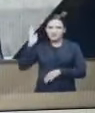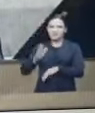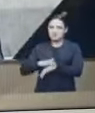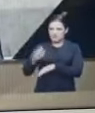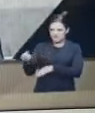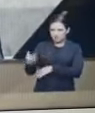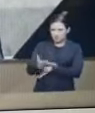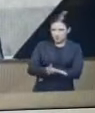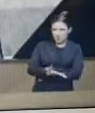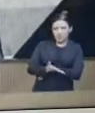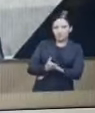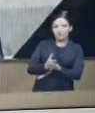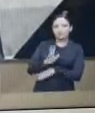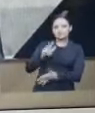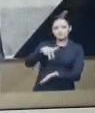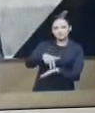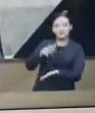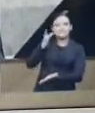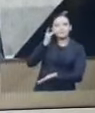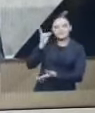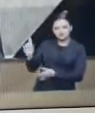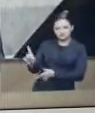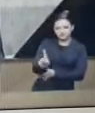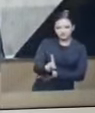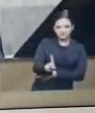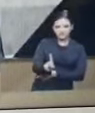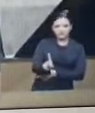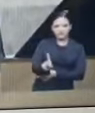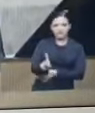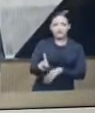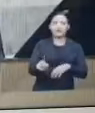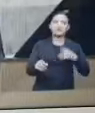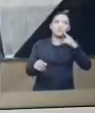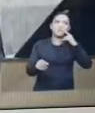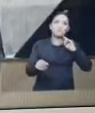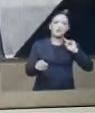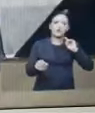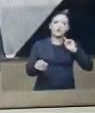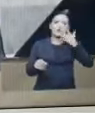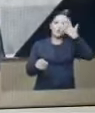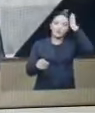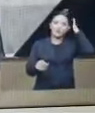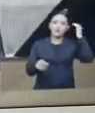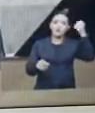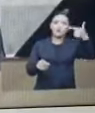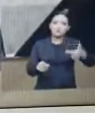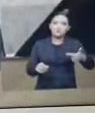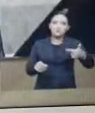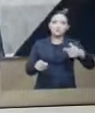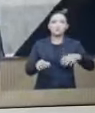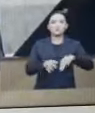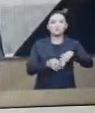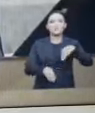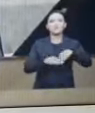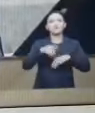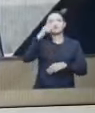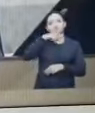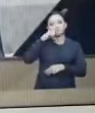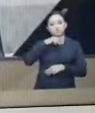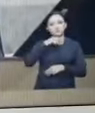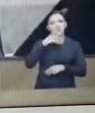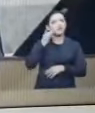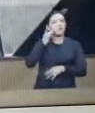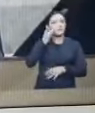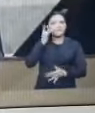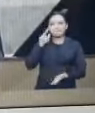vir, e o mais antigo, depois do ministro Marco Aurélio, é o ministro Gilmar Mendes, que comparecerá,